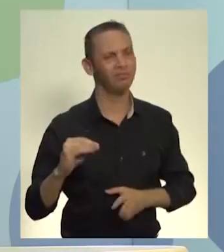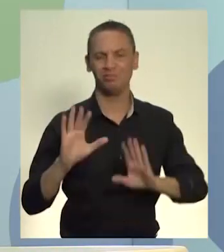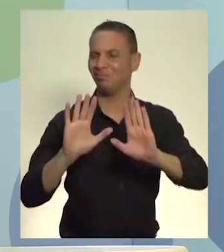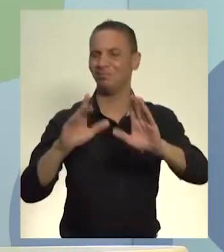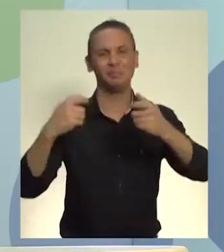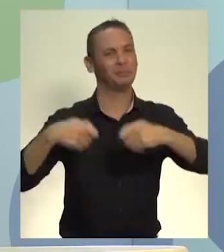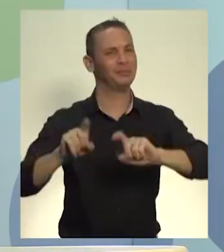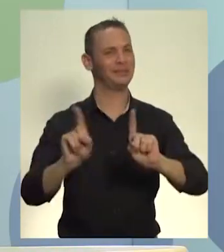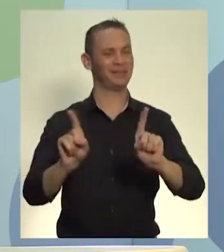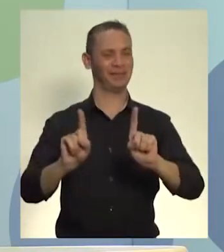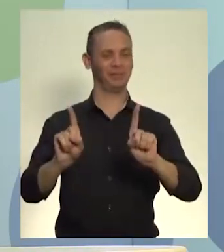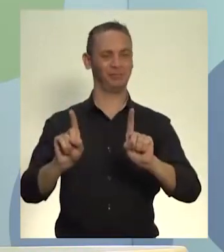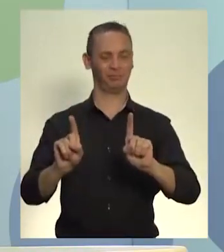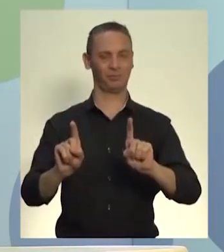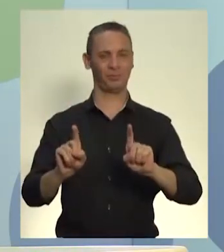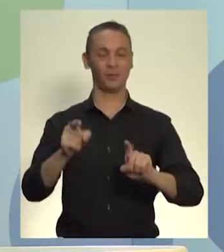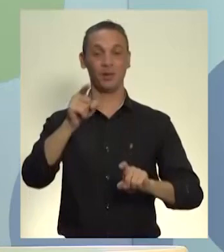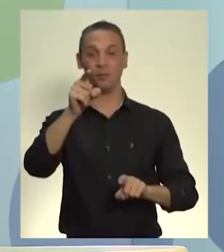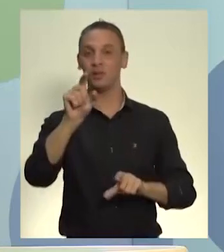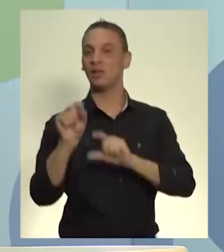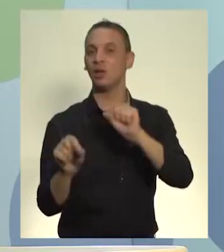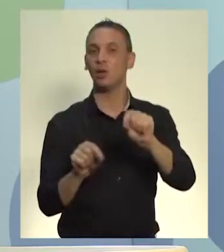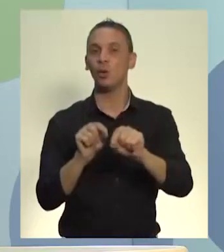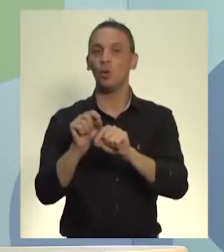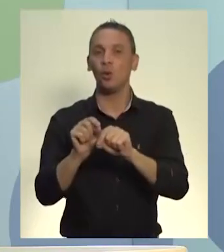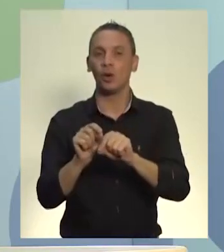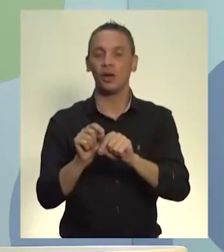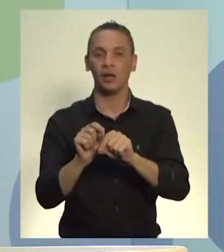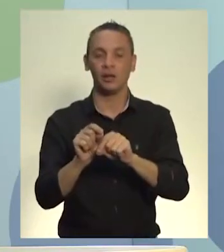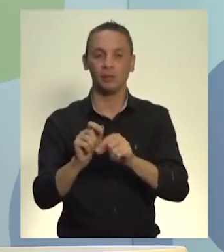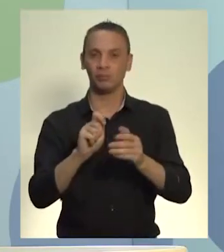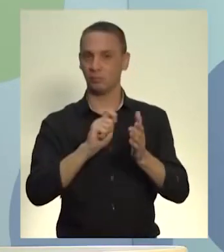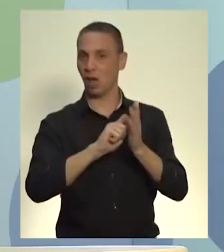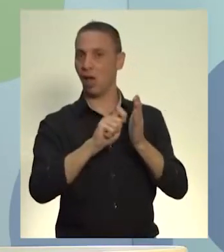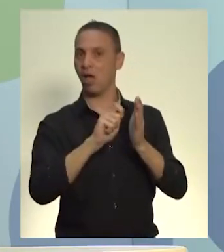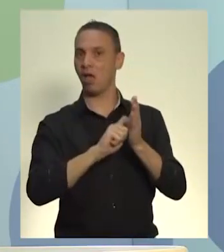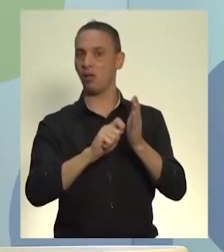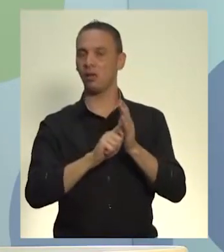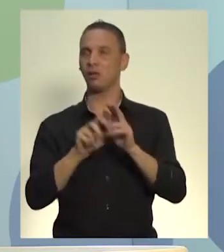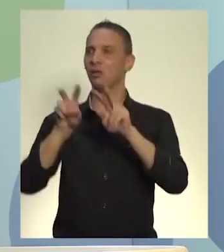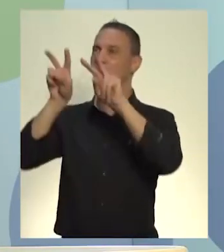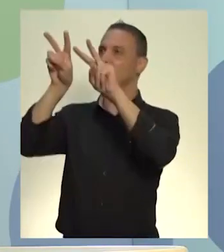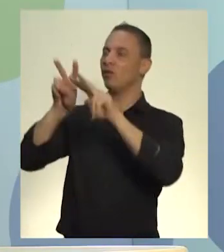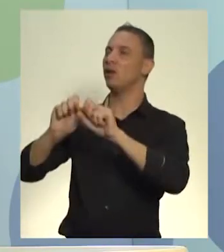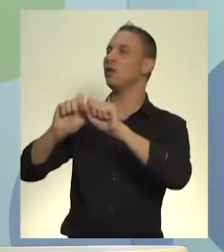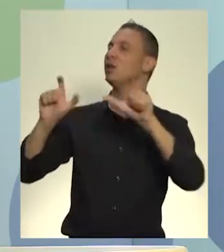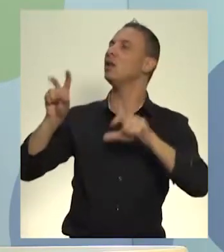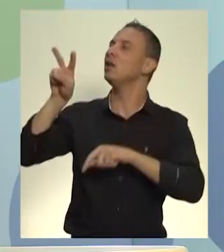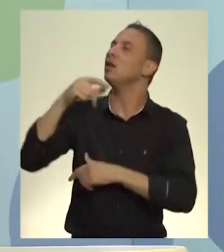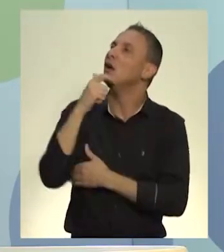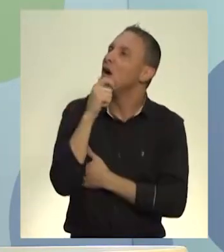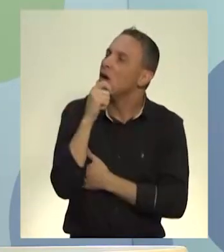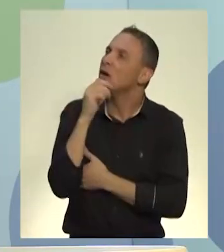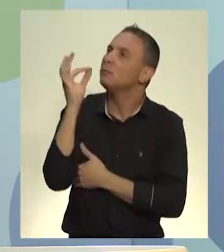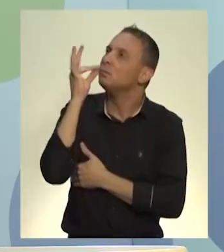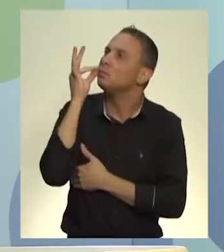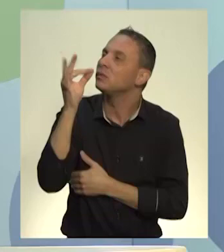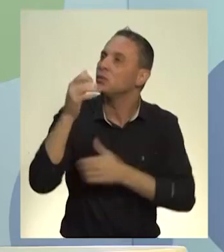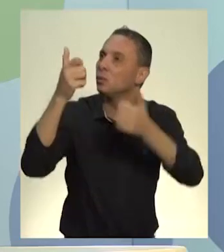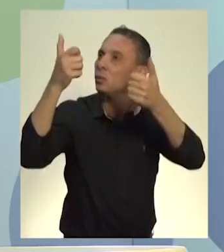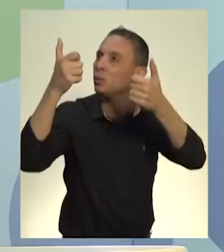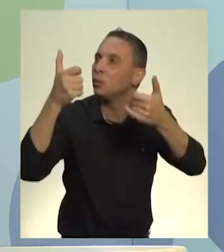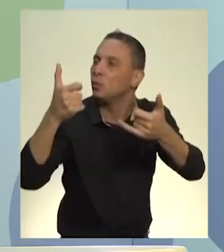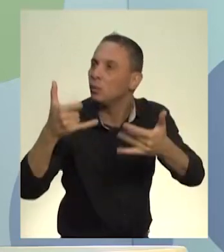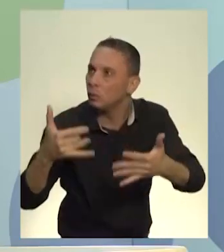tirar print. Eu gostaria que vocês fizessem exercício de anotação. Olhasse a tela, prestasse atenção na minha